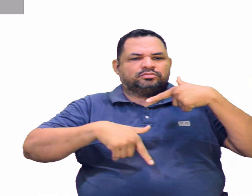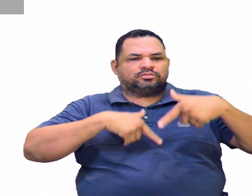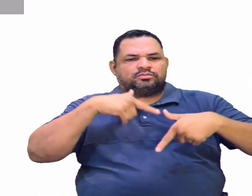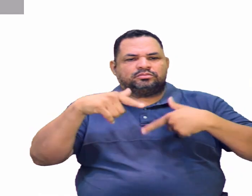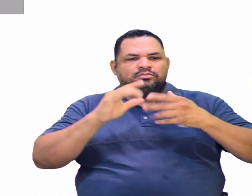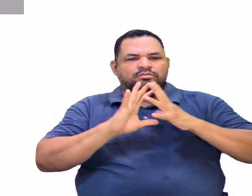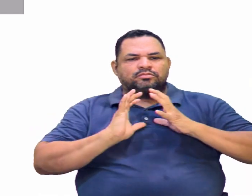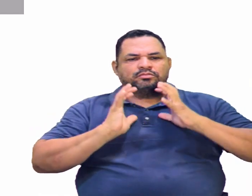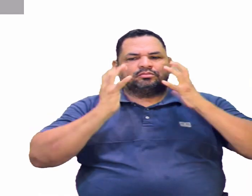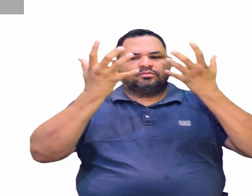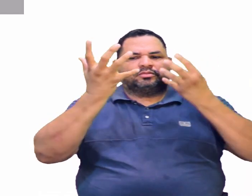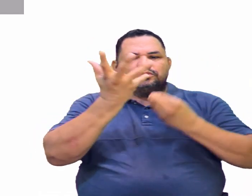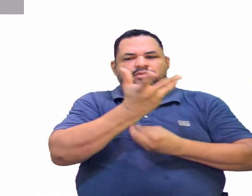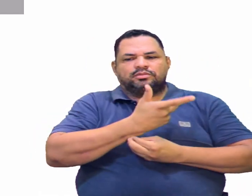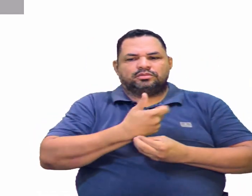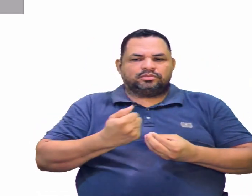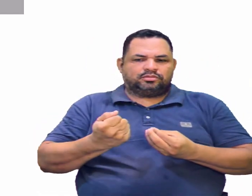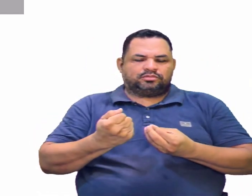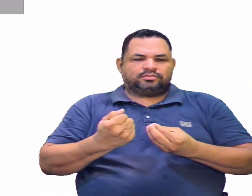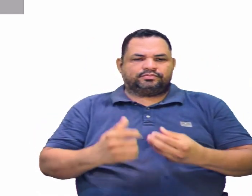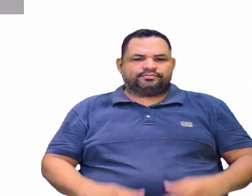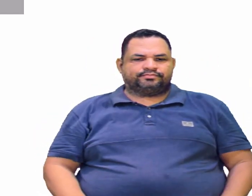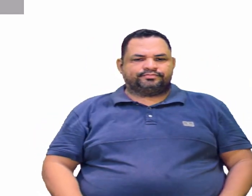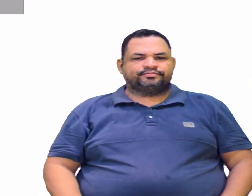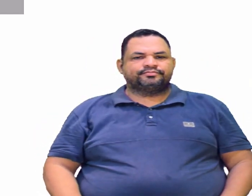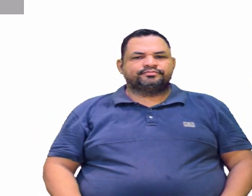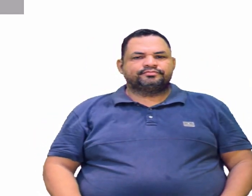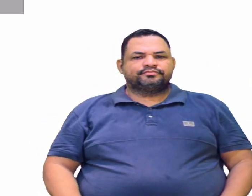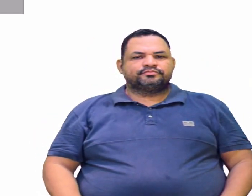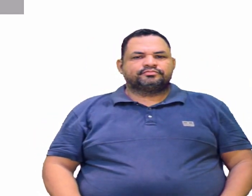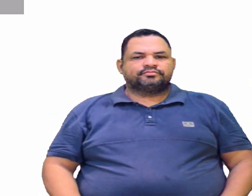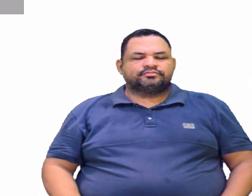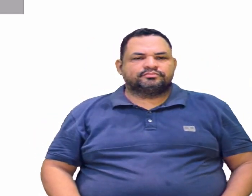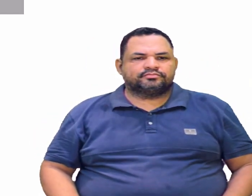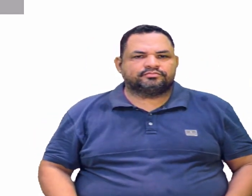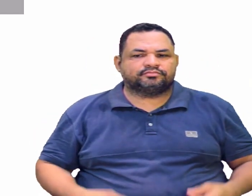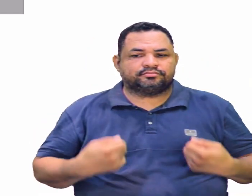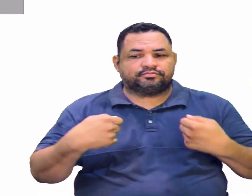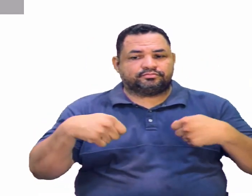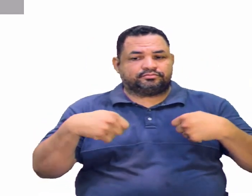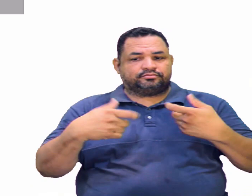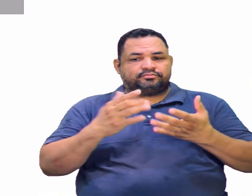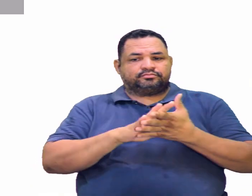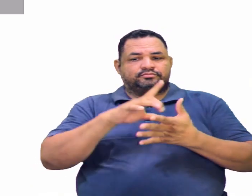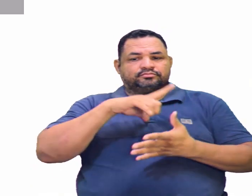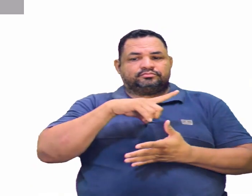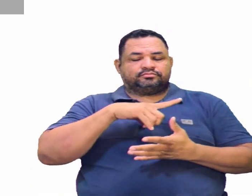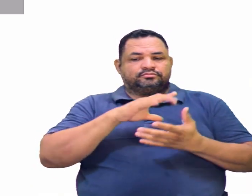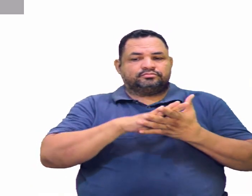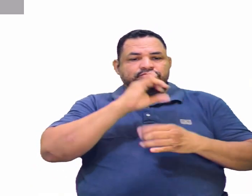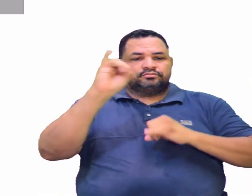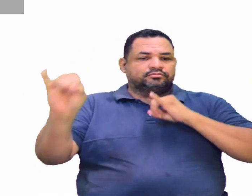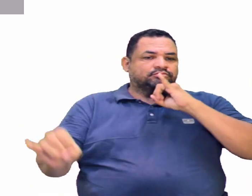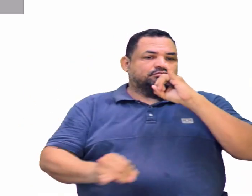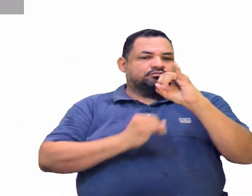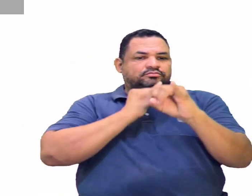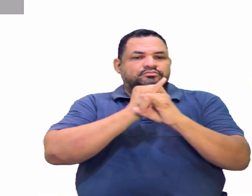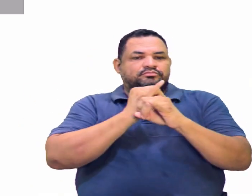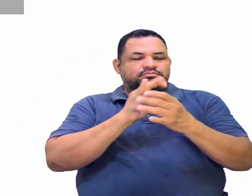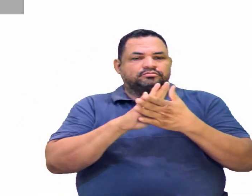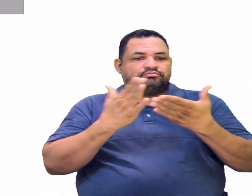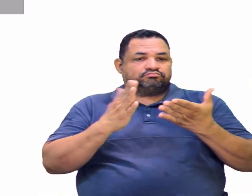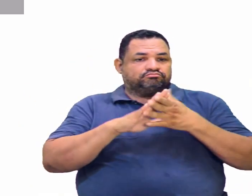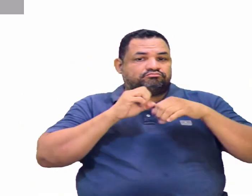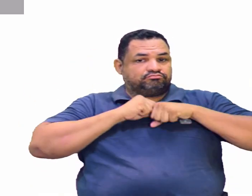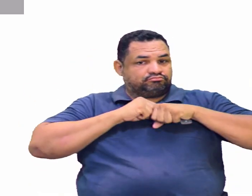ou evento artístico, ok? Então, é necessário haver internet para que esta arte